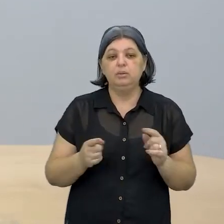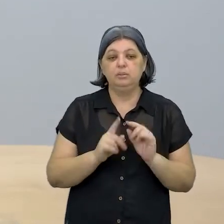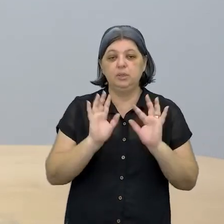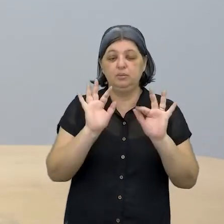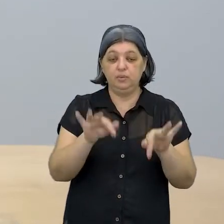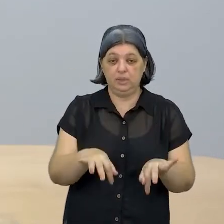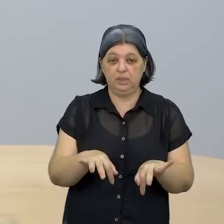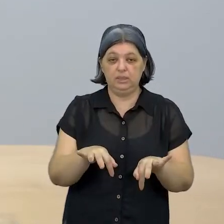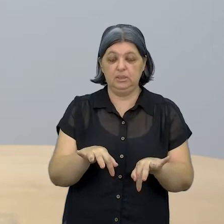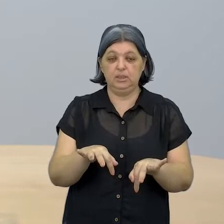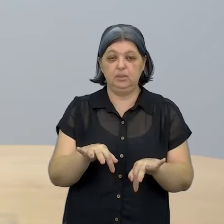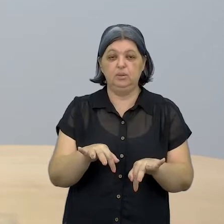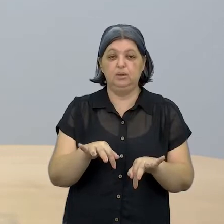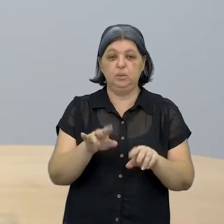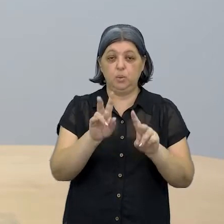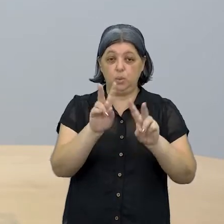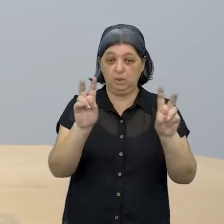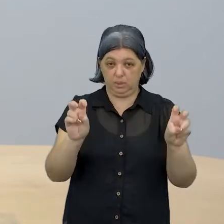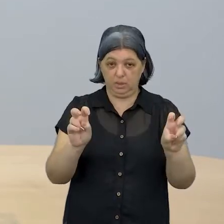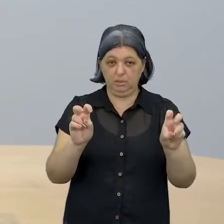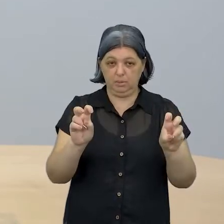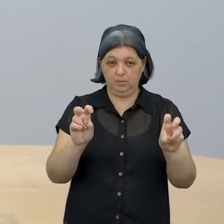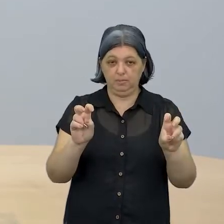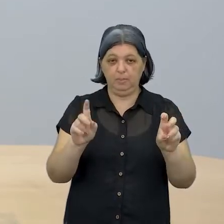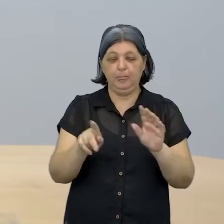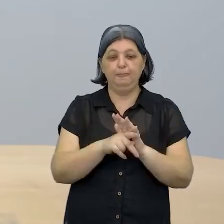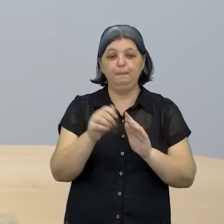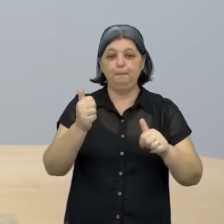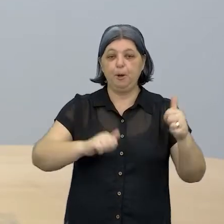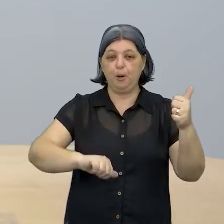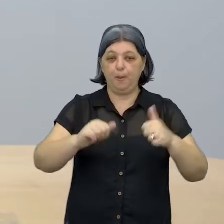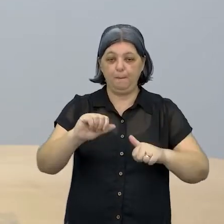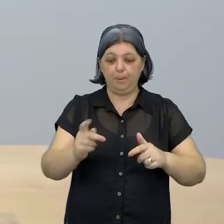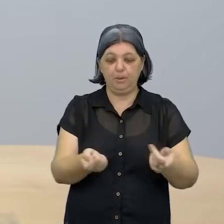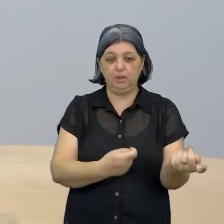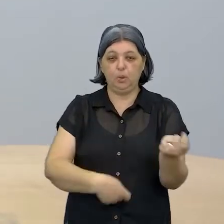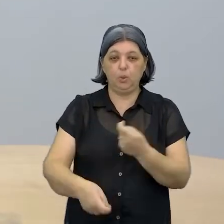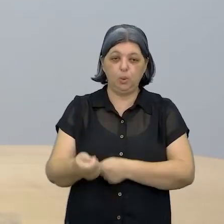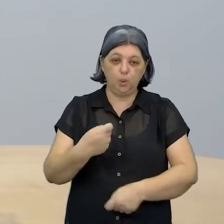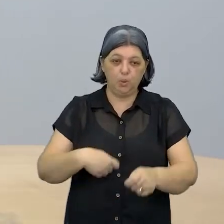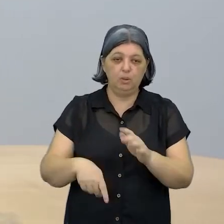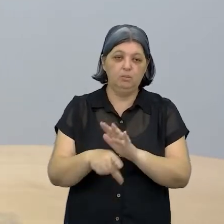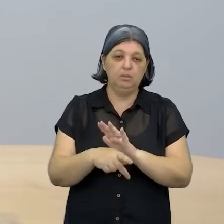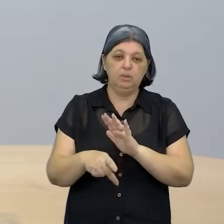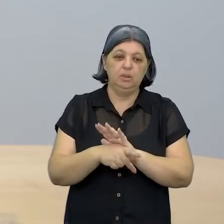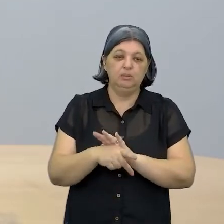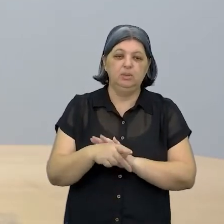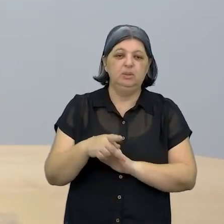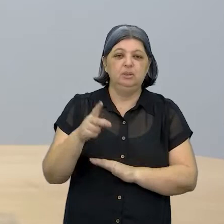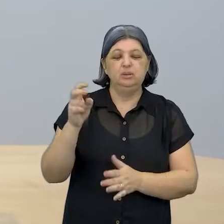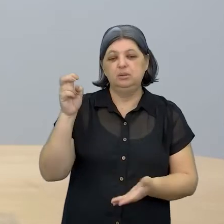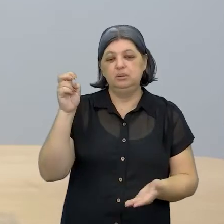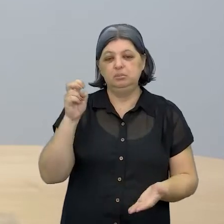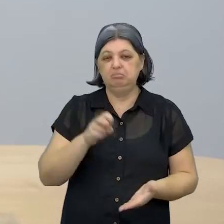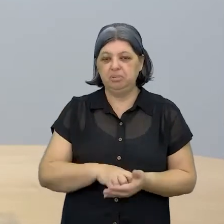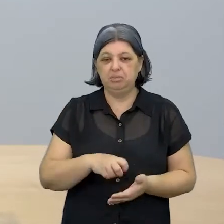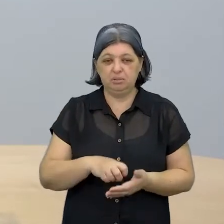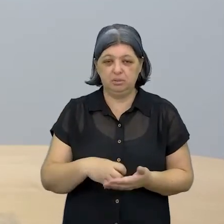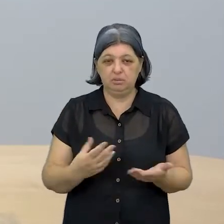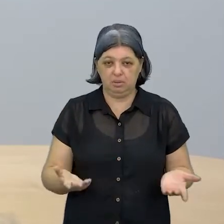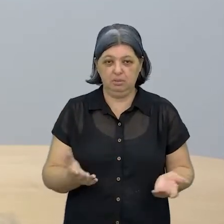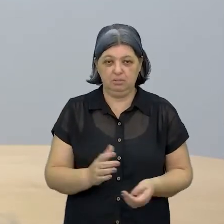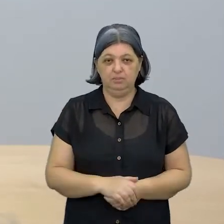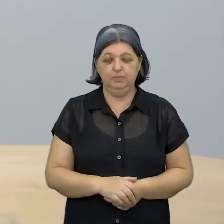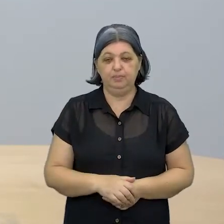também para este tema, que é a análise, né, da economia das punições, né, de acordo